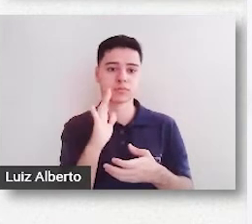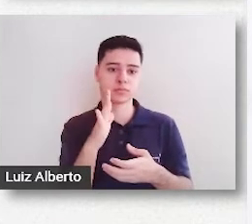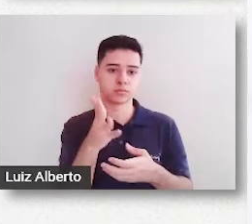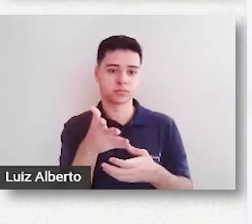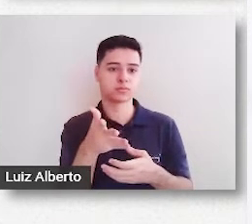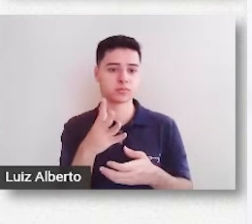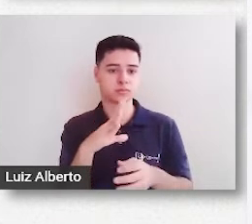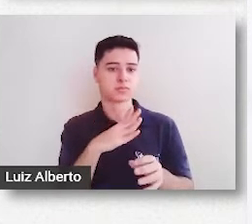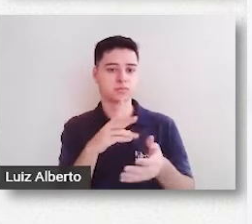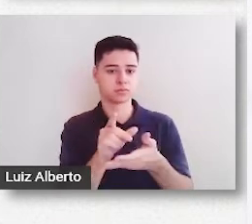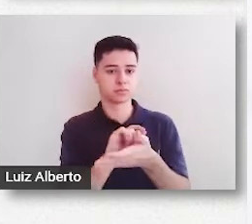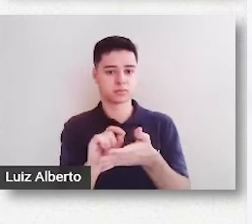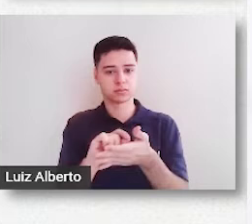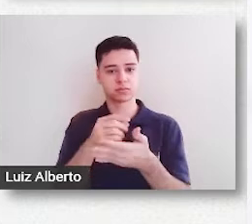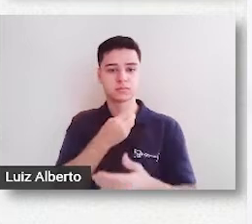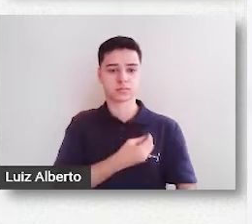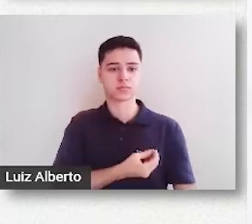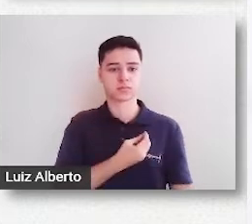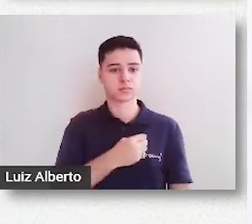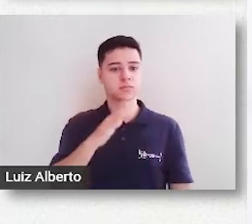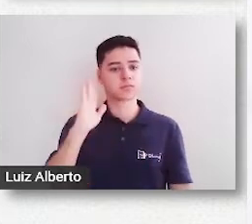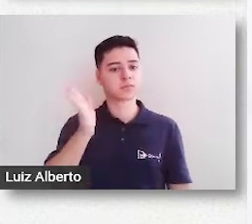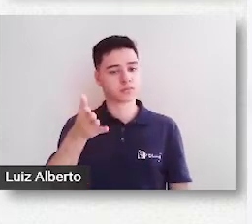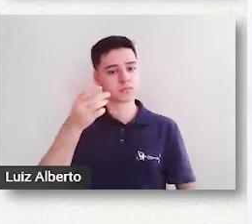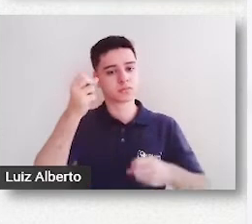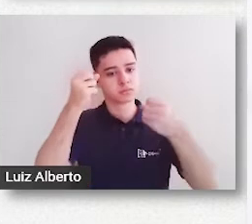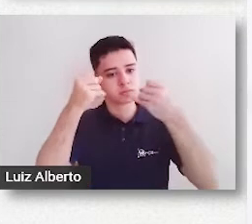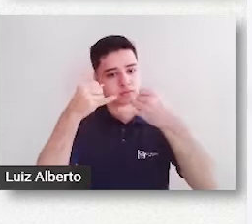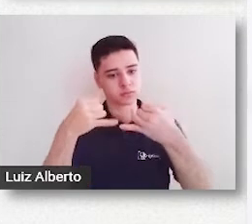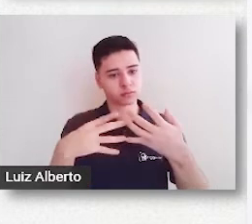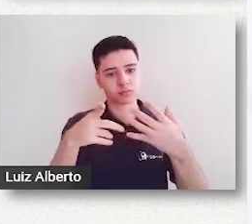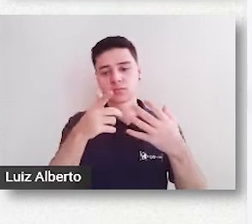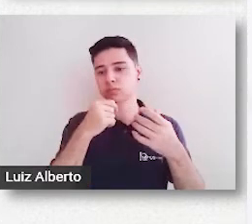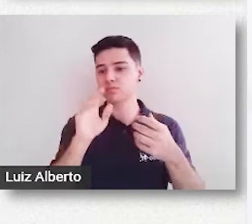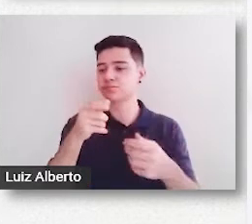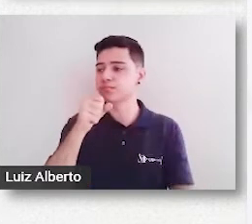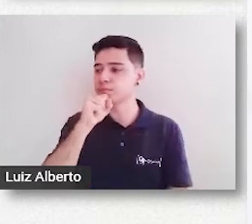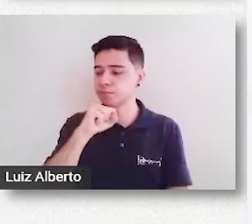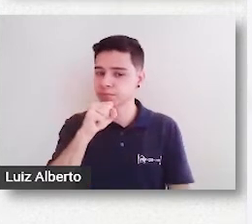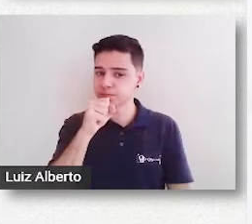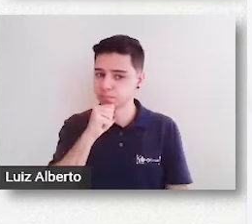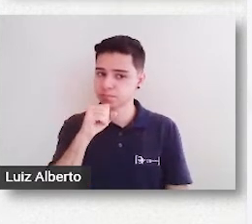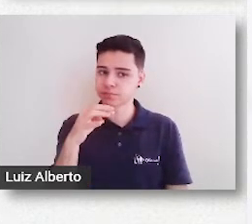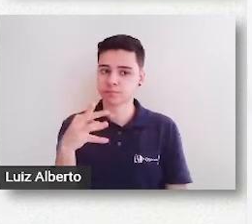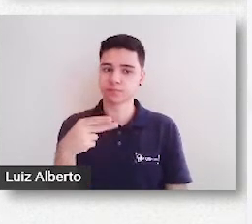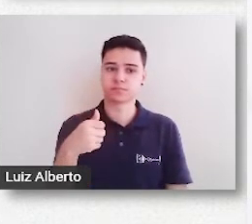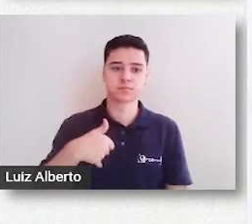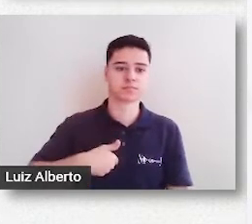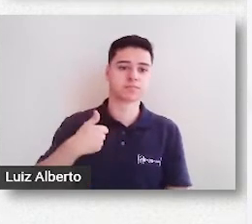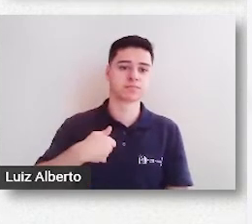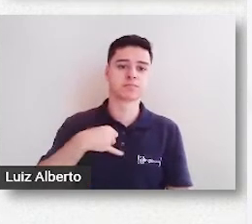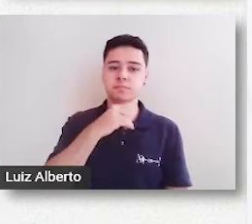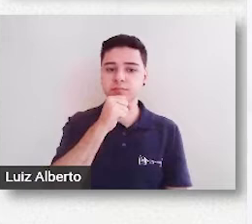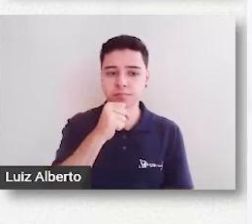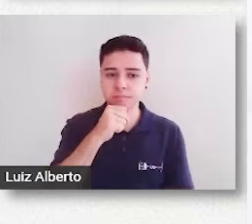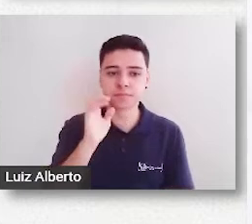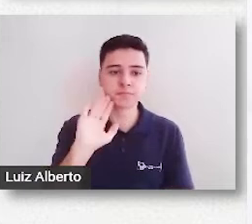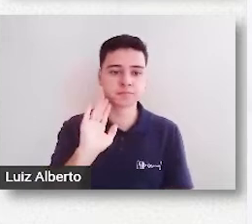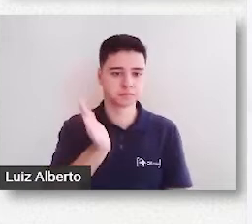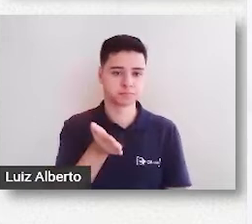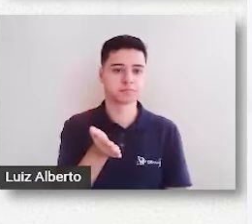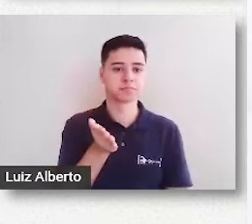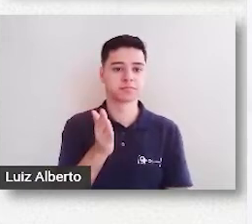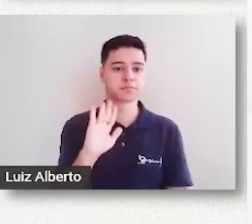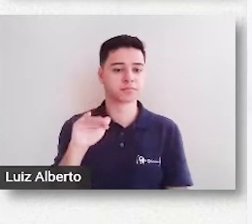aí escrita sobre a vida dele, que já fala que ele seria um senhor, né, que ele já estaria numa idade avançada, é